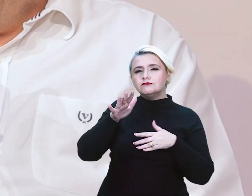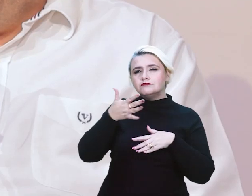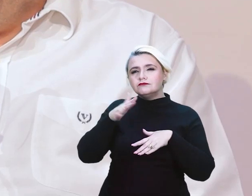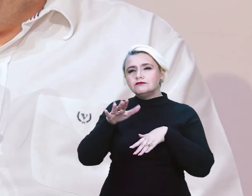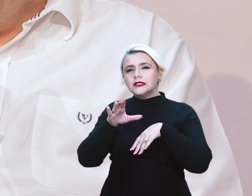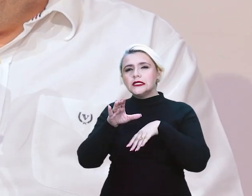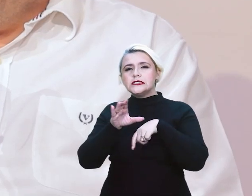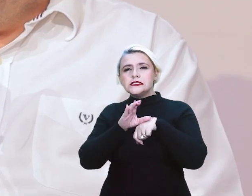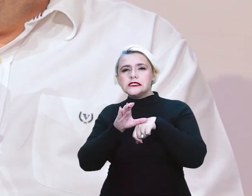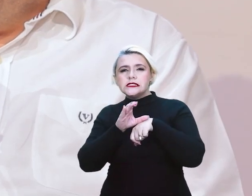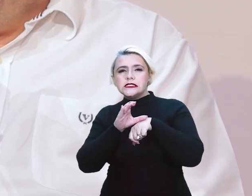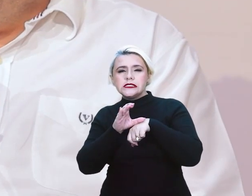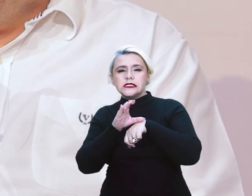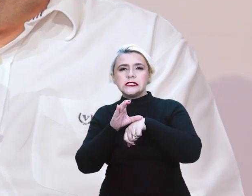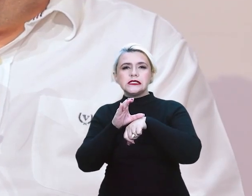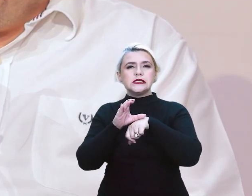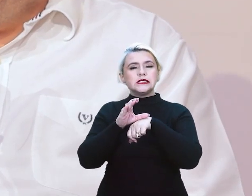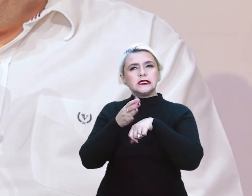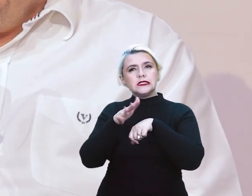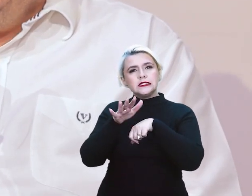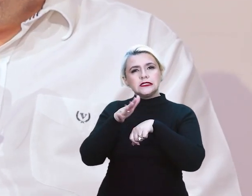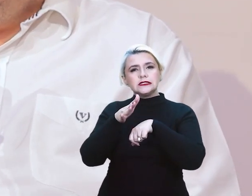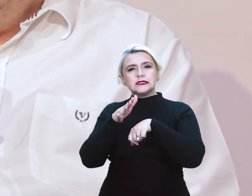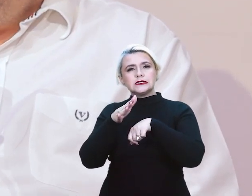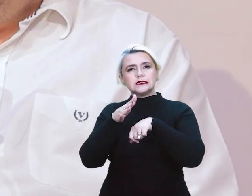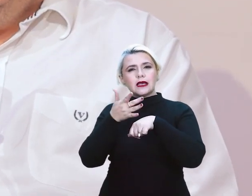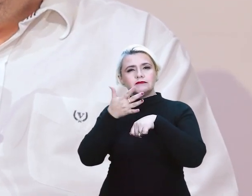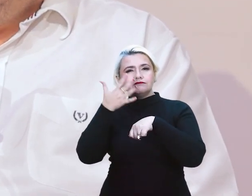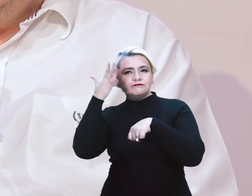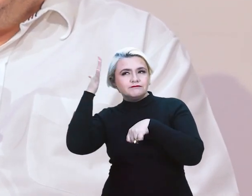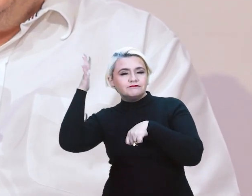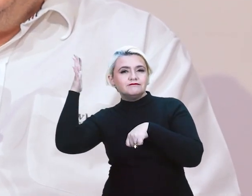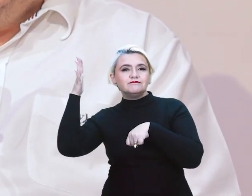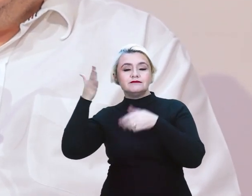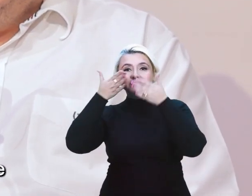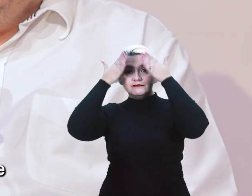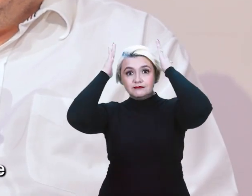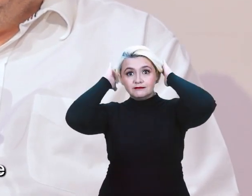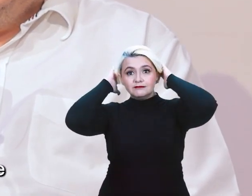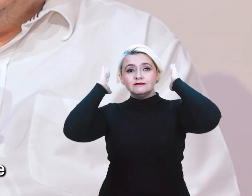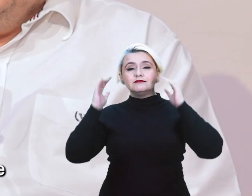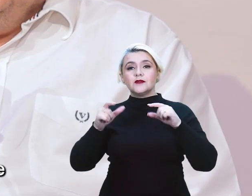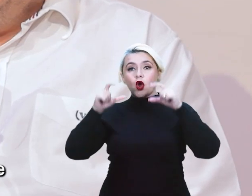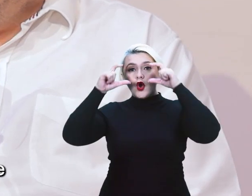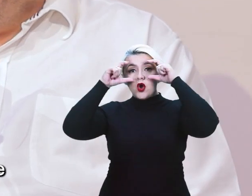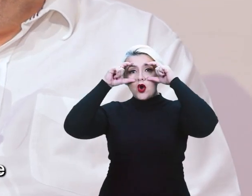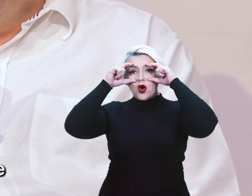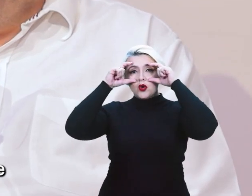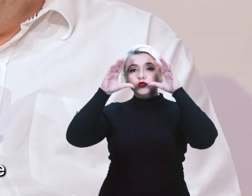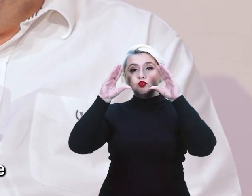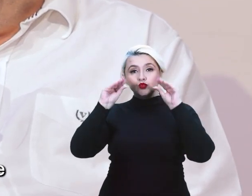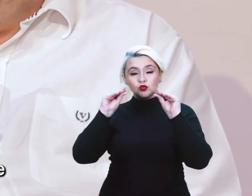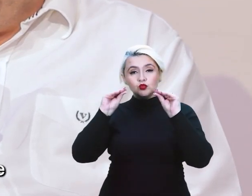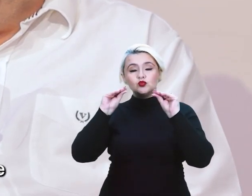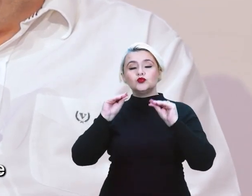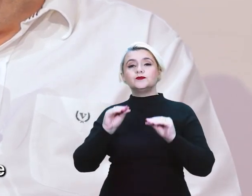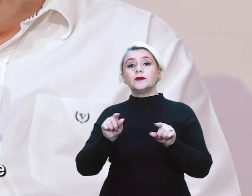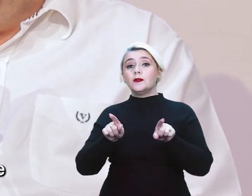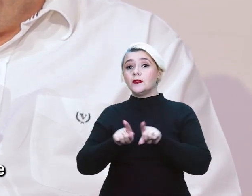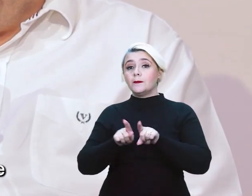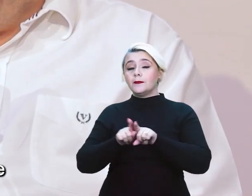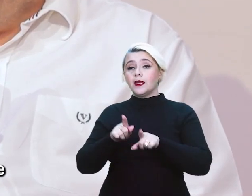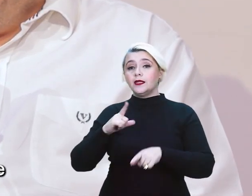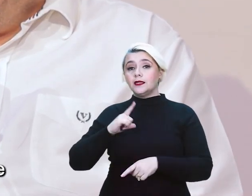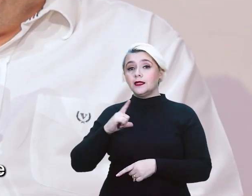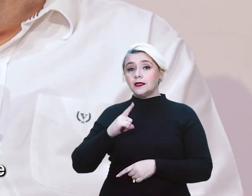pouco, digamos assim, prateados, né, penteados para trás, estou de óculos escuro e tenho